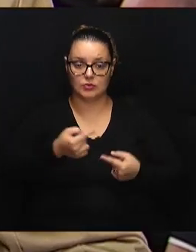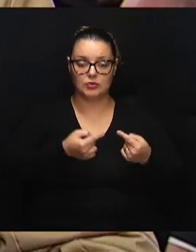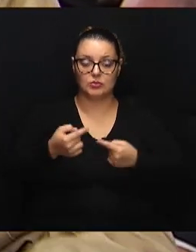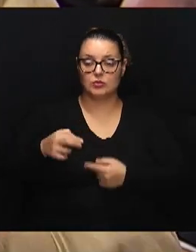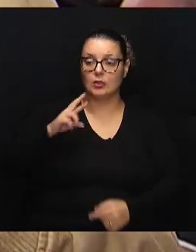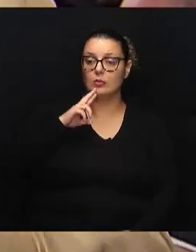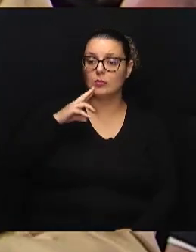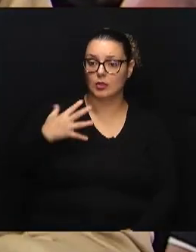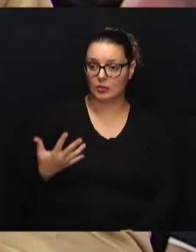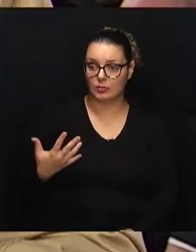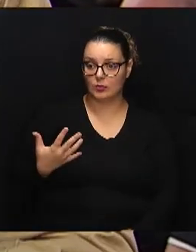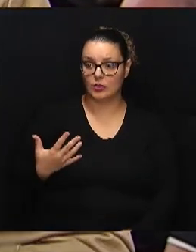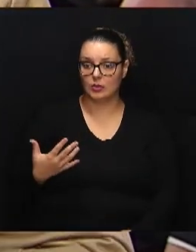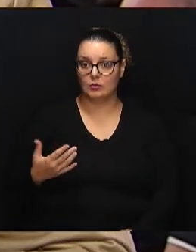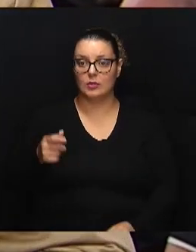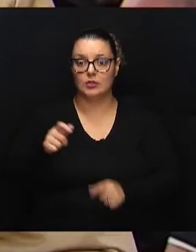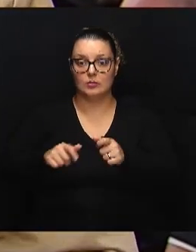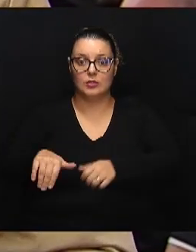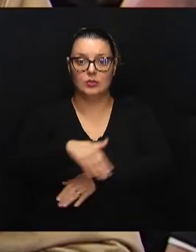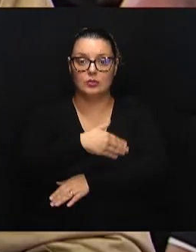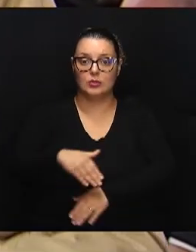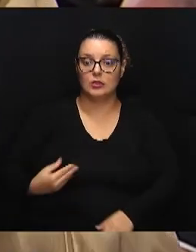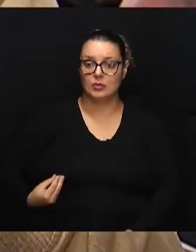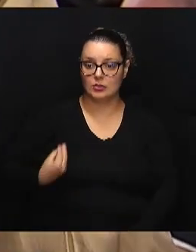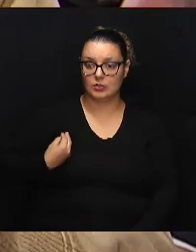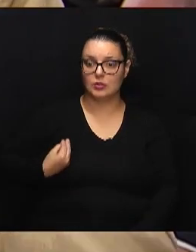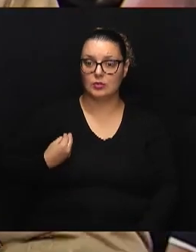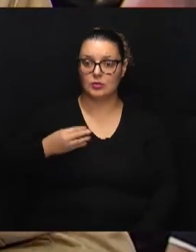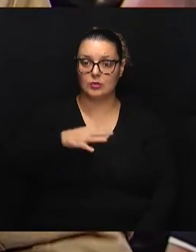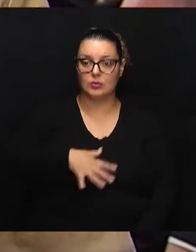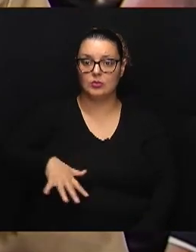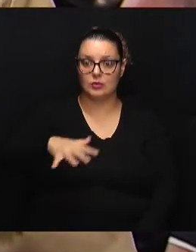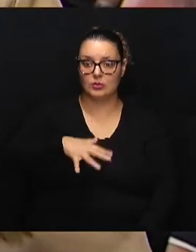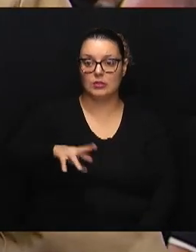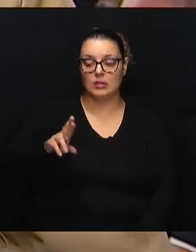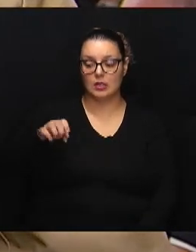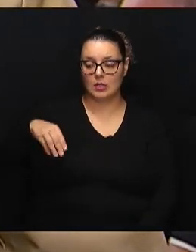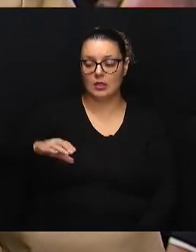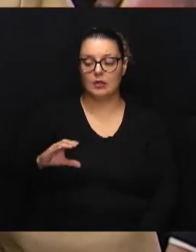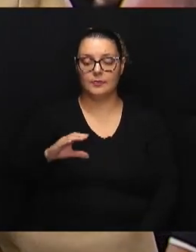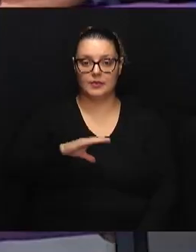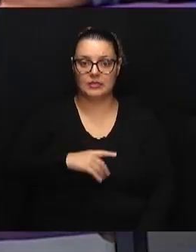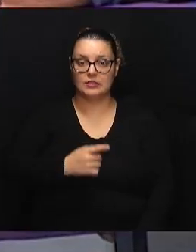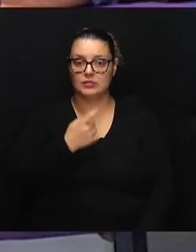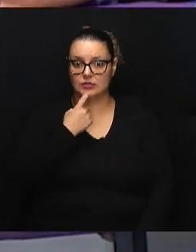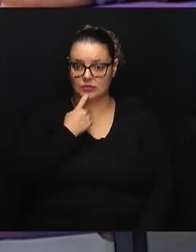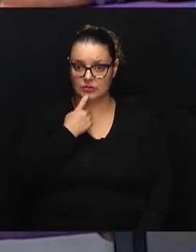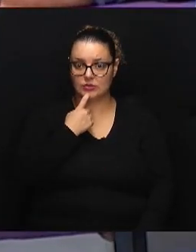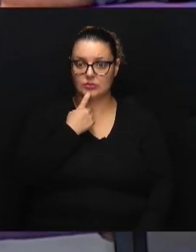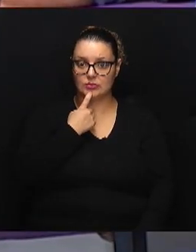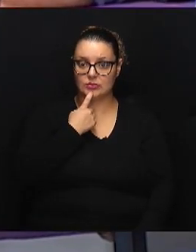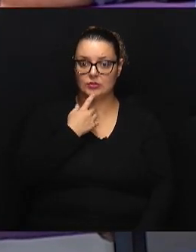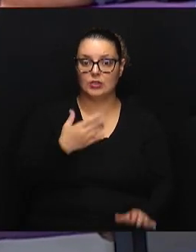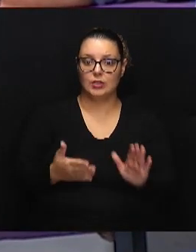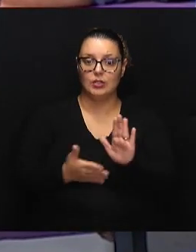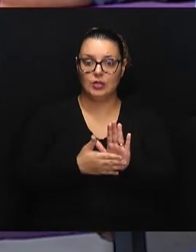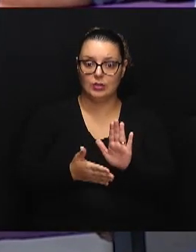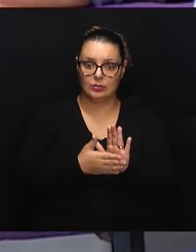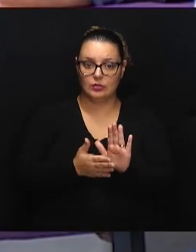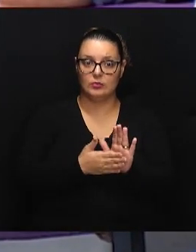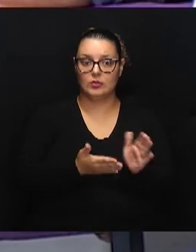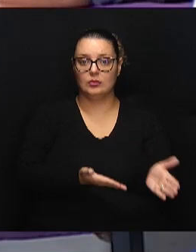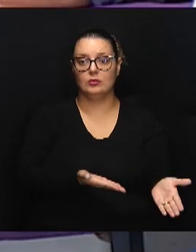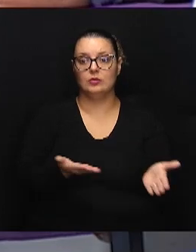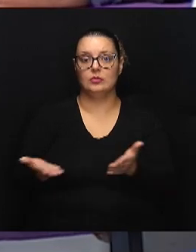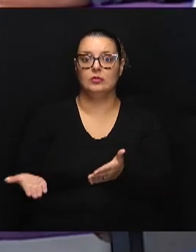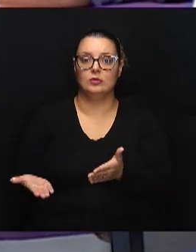soluções para moradores em situação de rua na região metropolitana de Campinas. A proposta foi apresentada